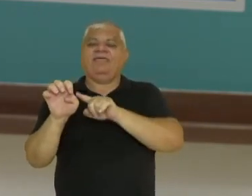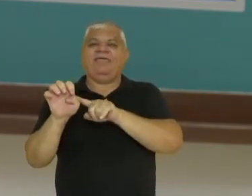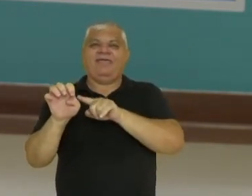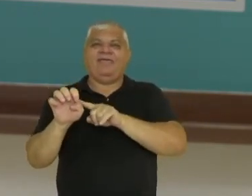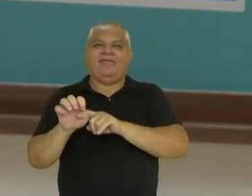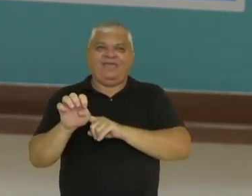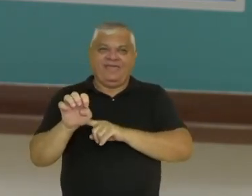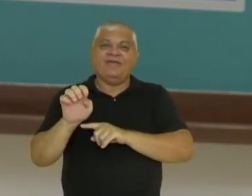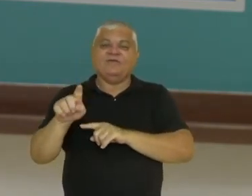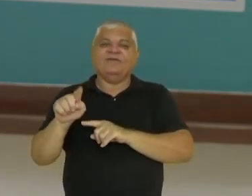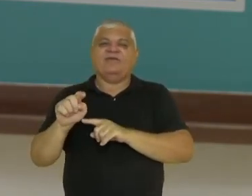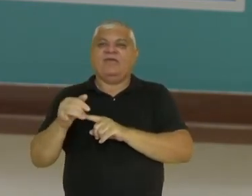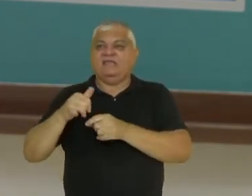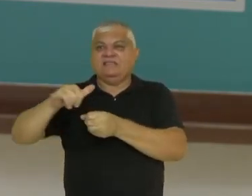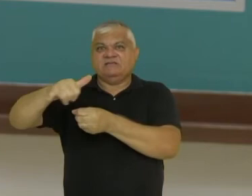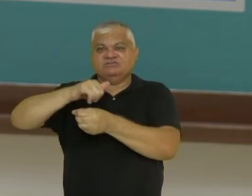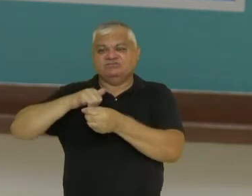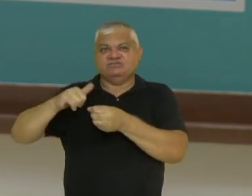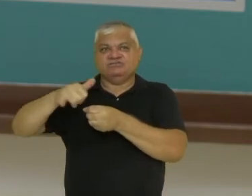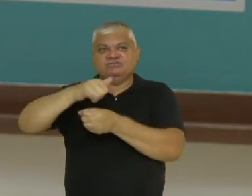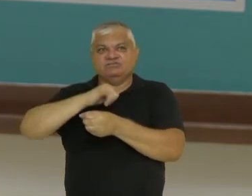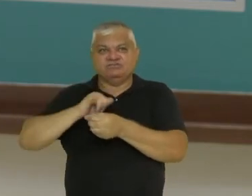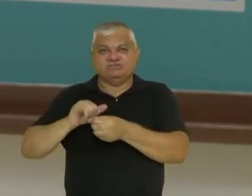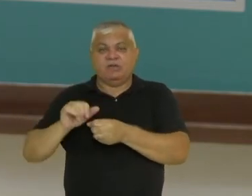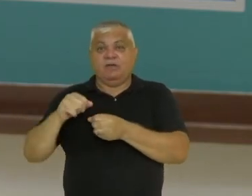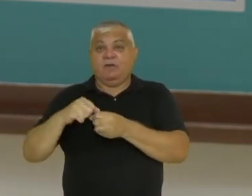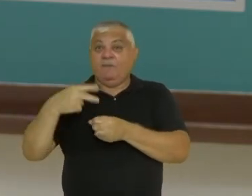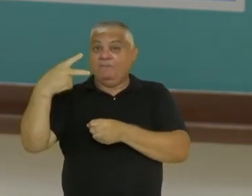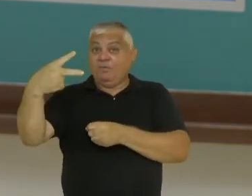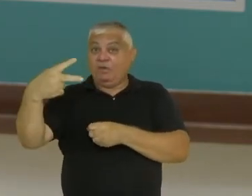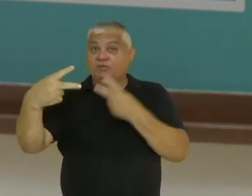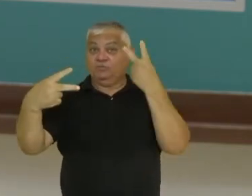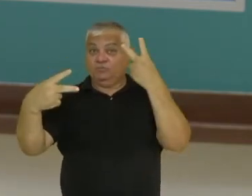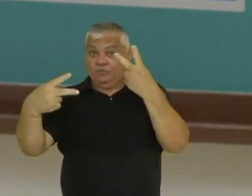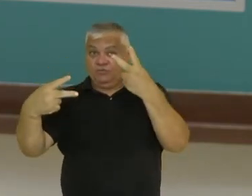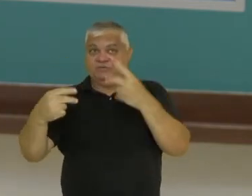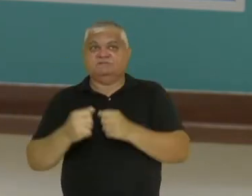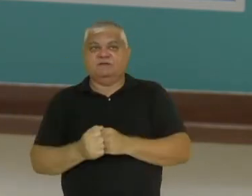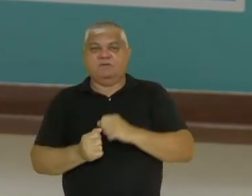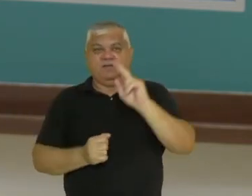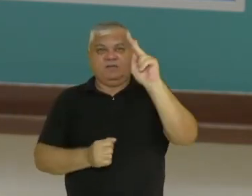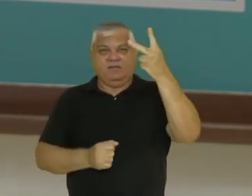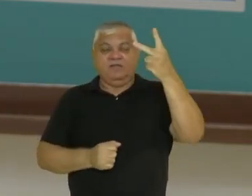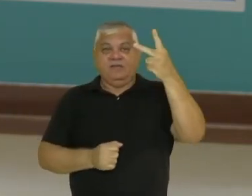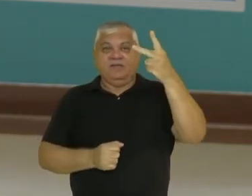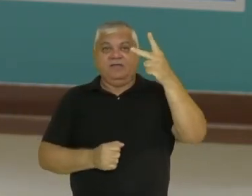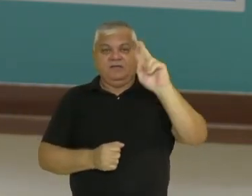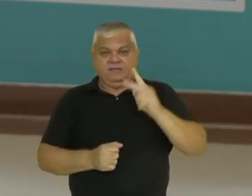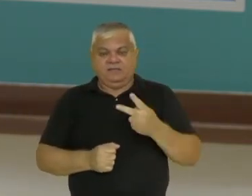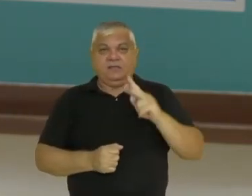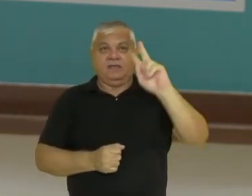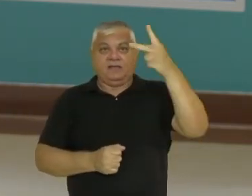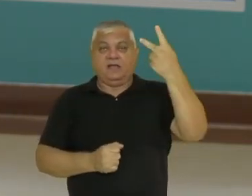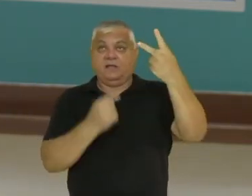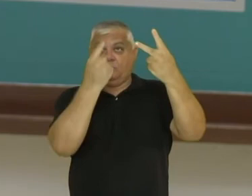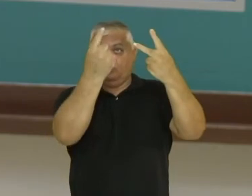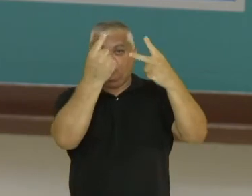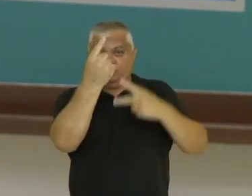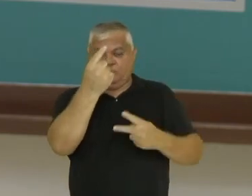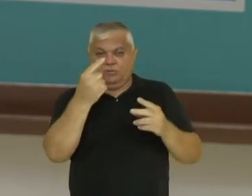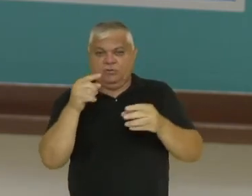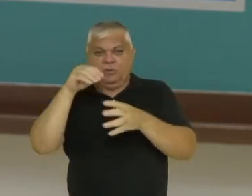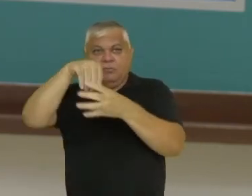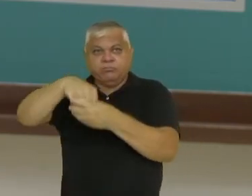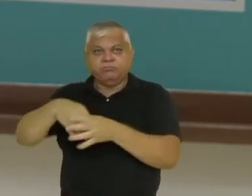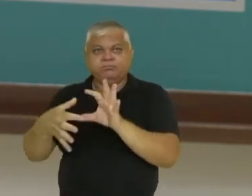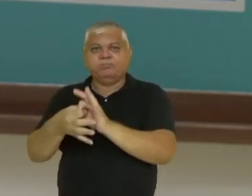aí que vai ter, no caso, dois prótons, o hidrogênio tem um próton cada um. Então, ele vai se juntar aqui, se fundir, formar o hélio e